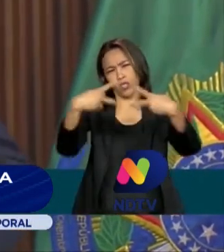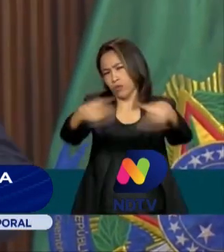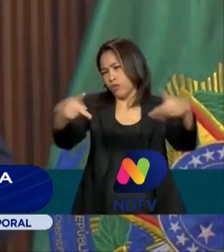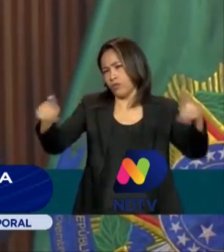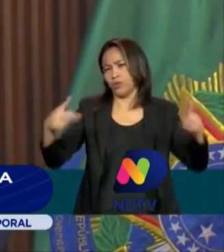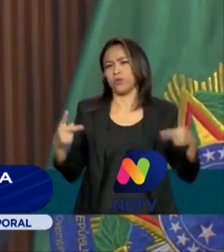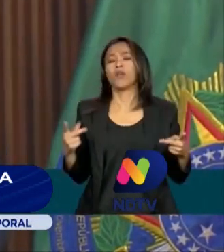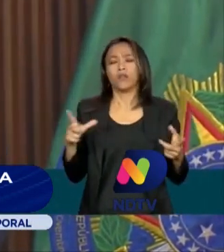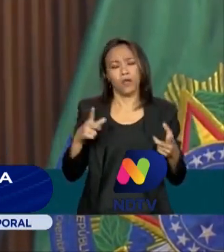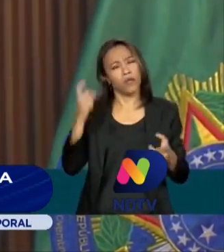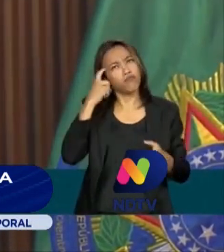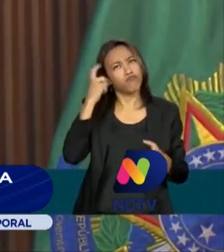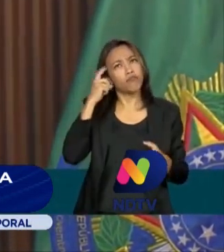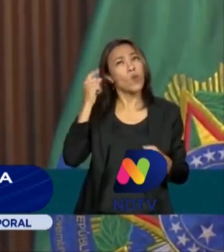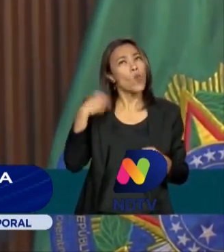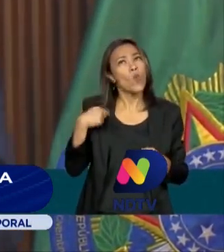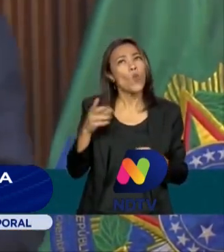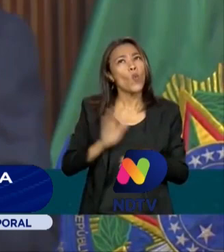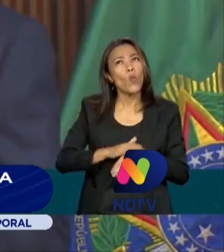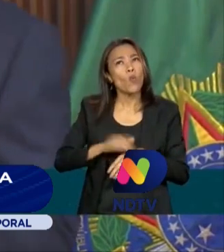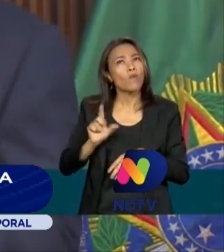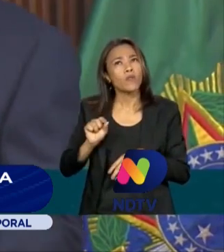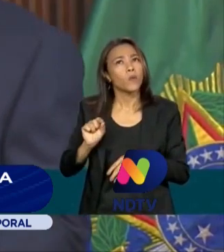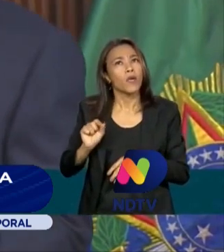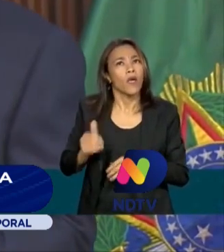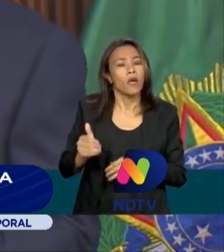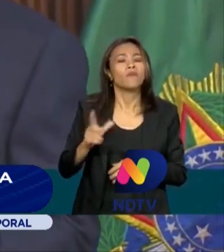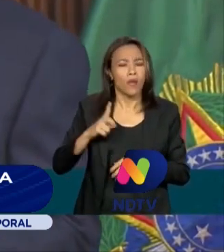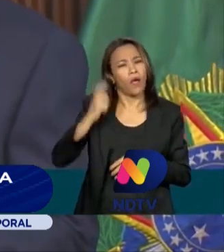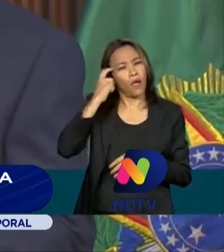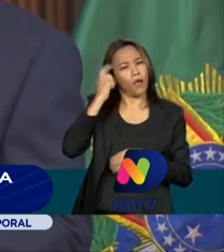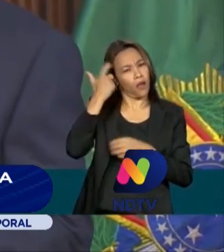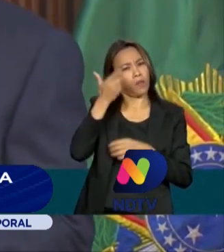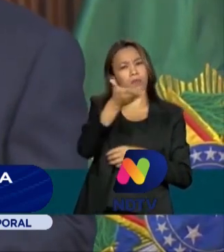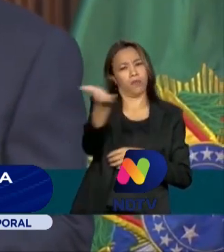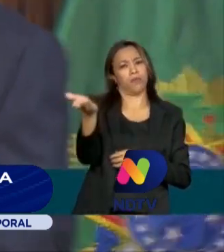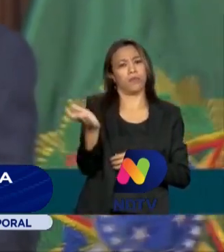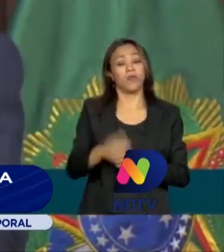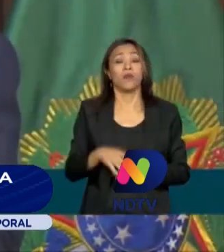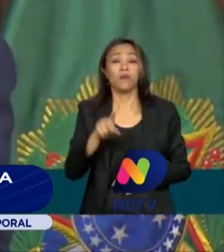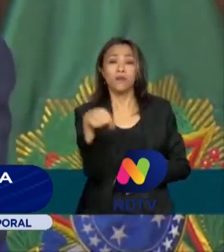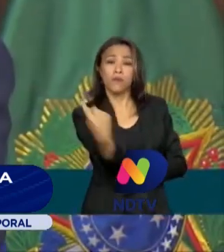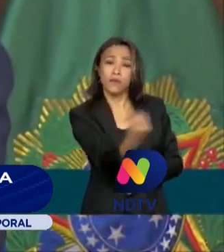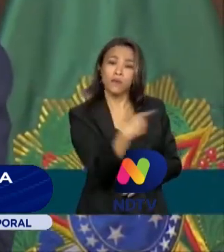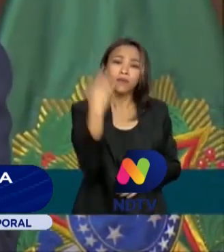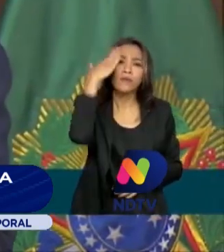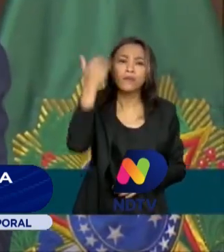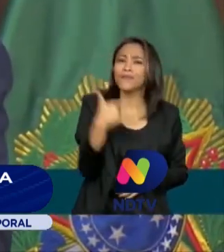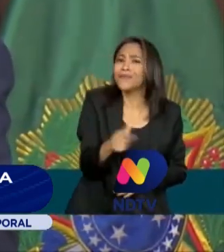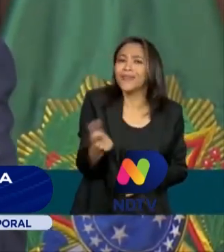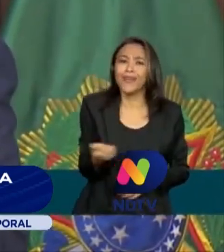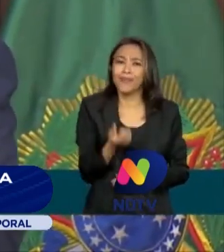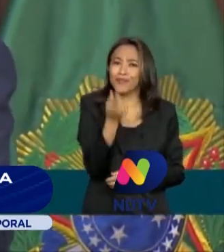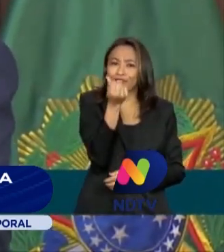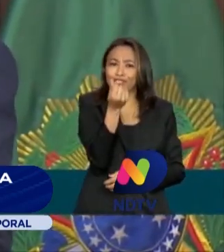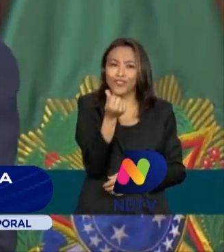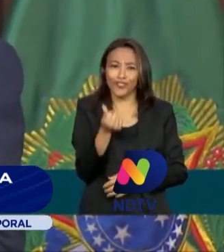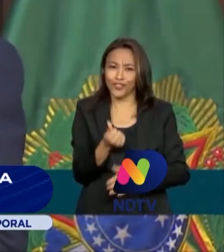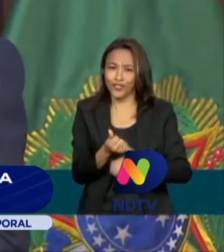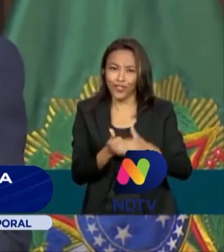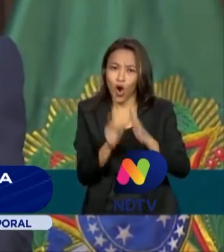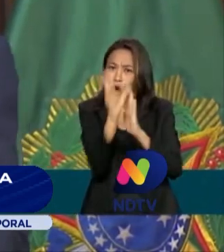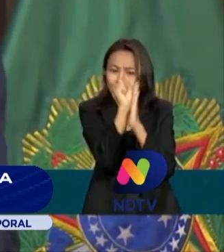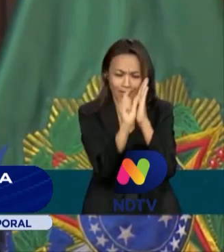está aberto ao diálogo com todos, mas já deixou o recado. Que nós não temos o orçamento que nós desejávamos